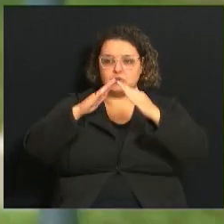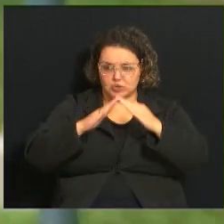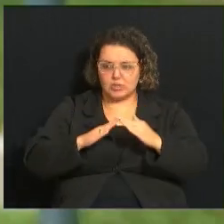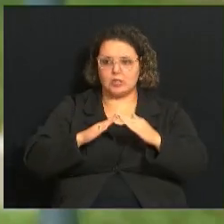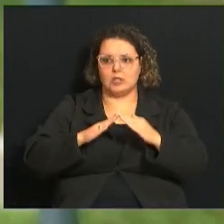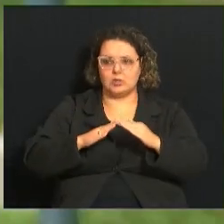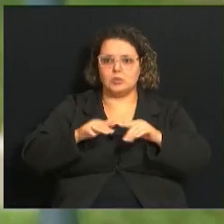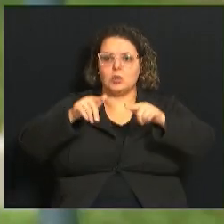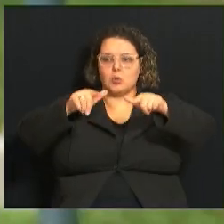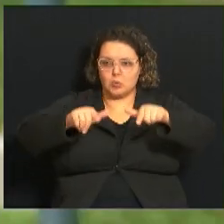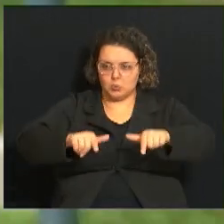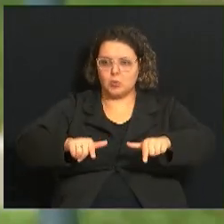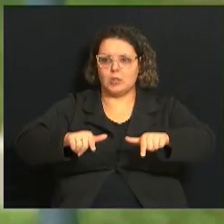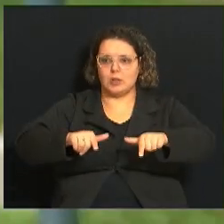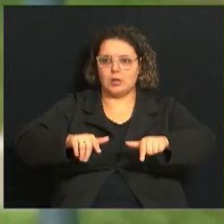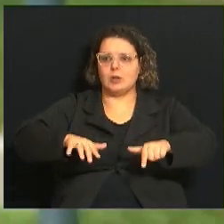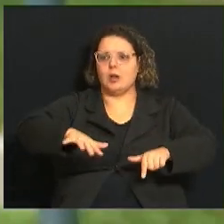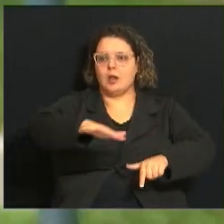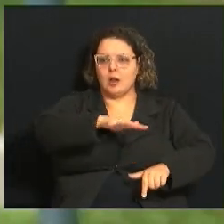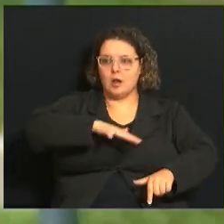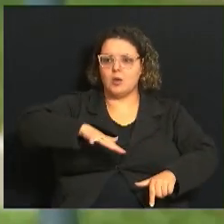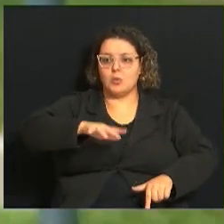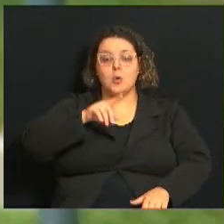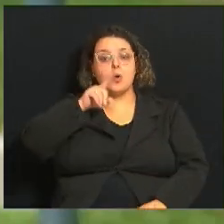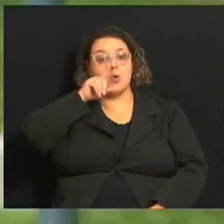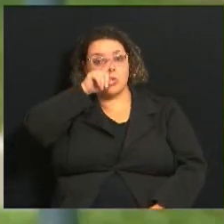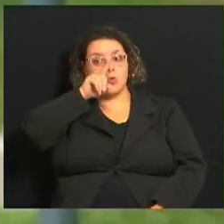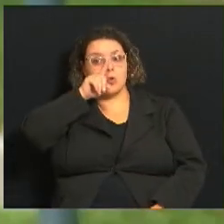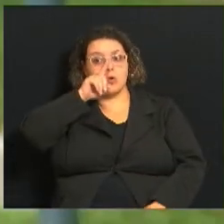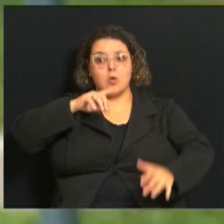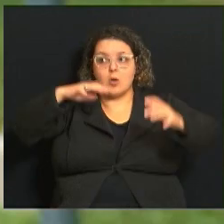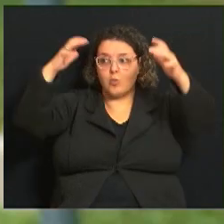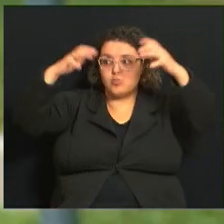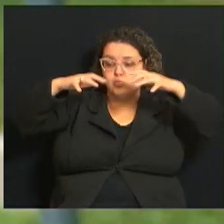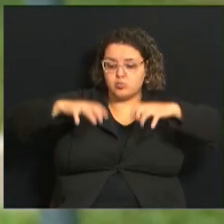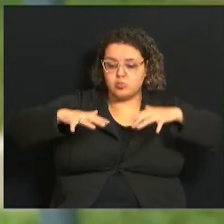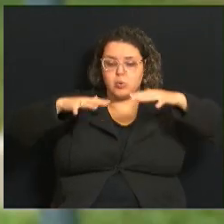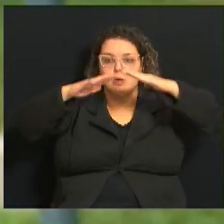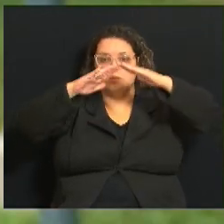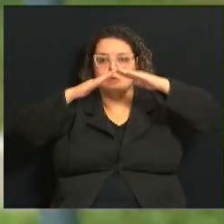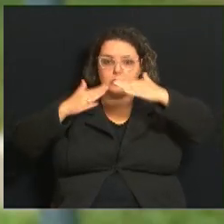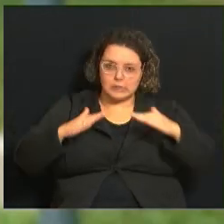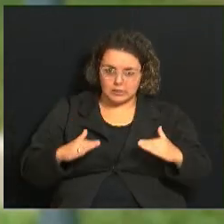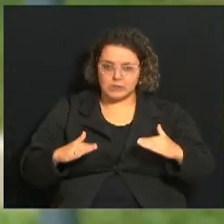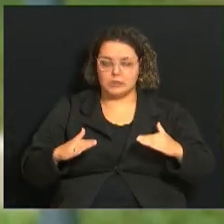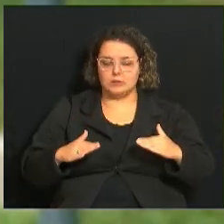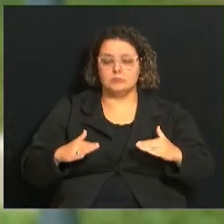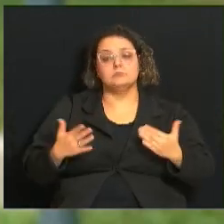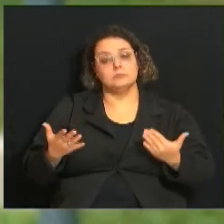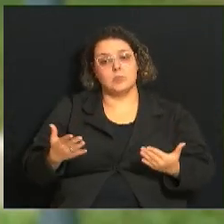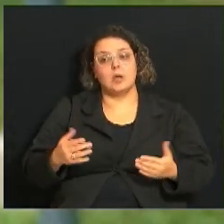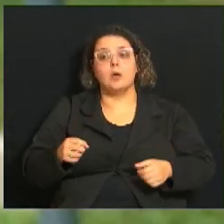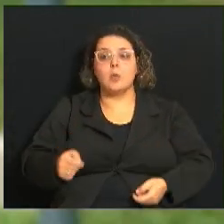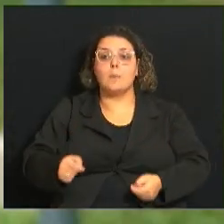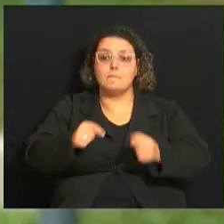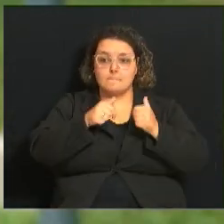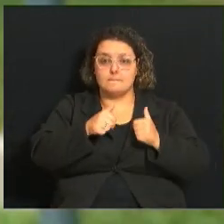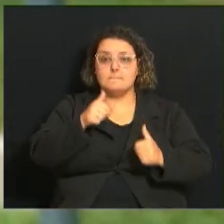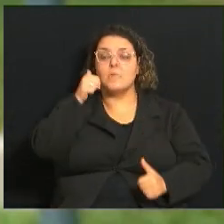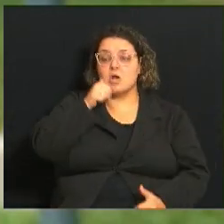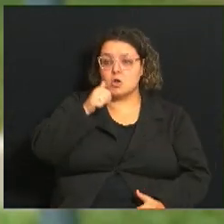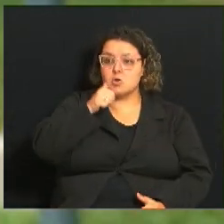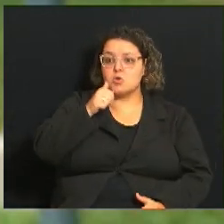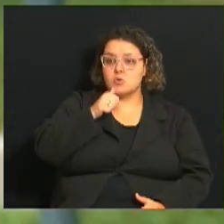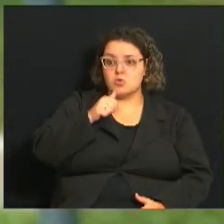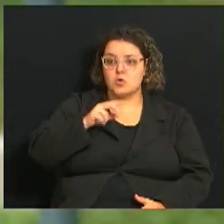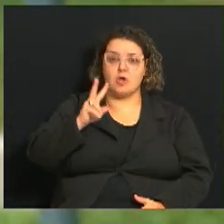ficam localizadas em áreas que oferecem risco de enchentes e desabamentos. O benefício é previsto ainda a mulheres vítimas